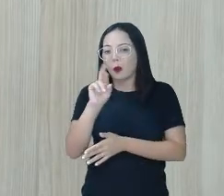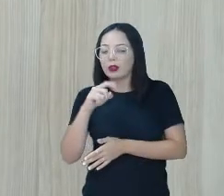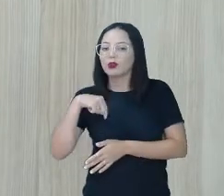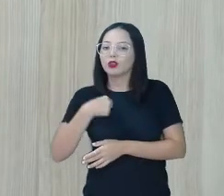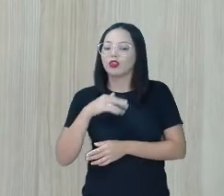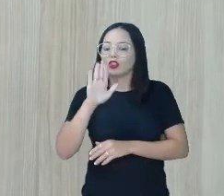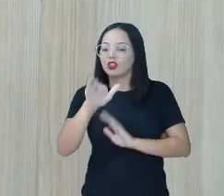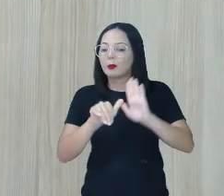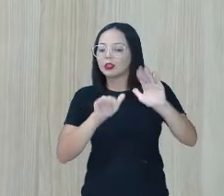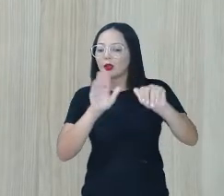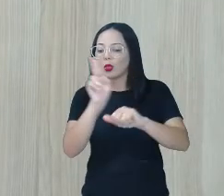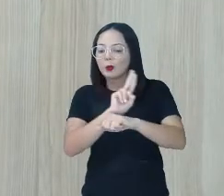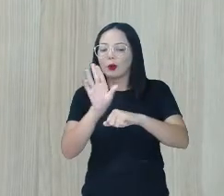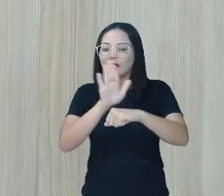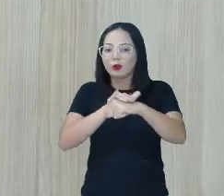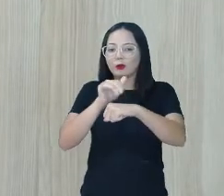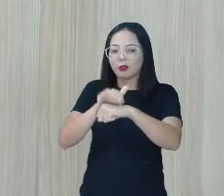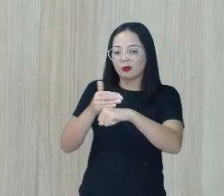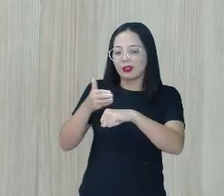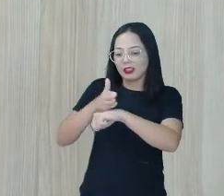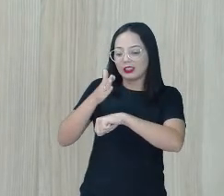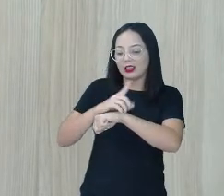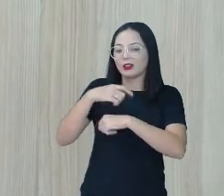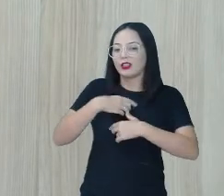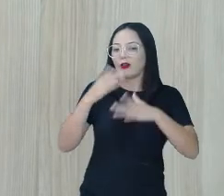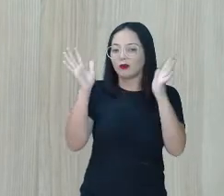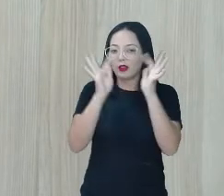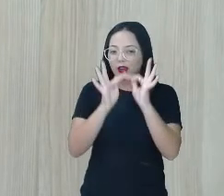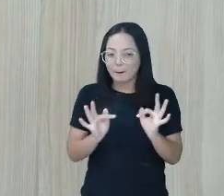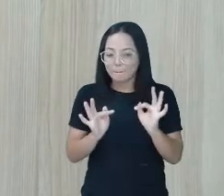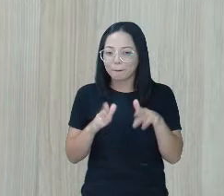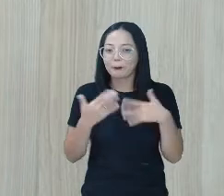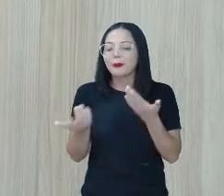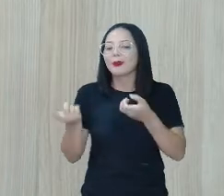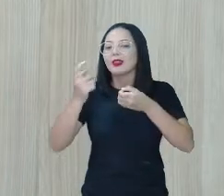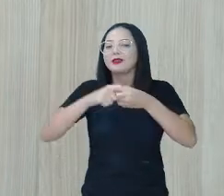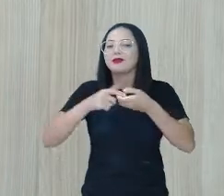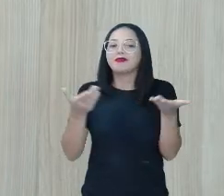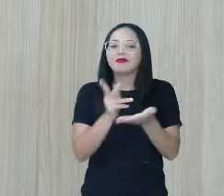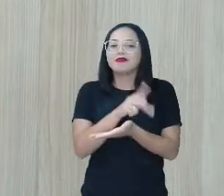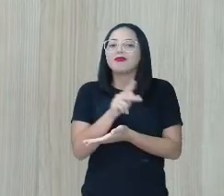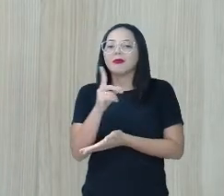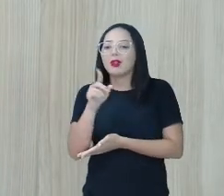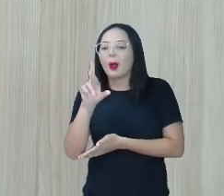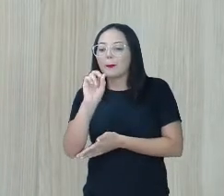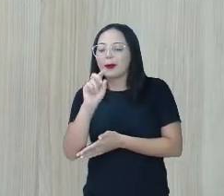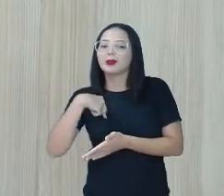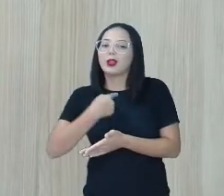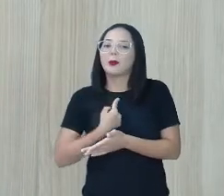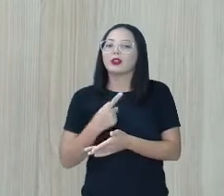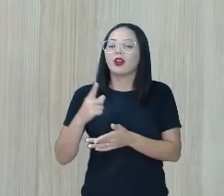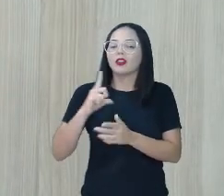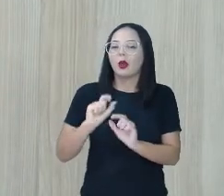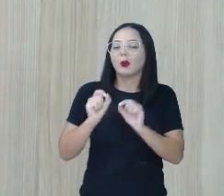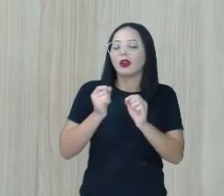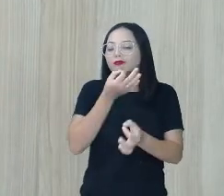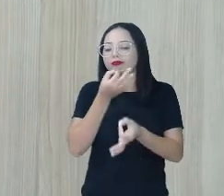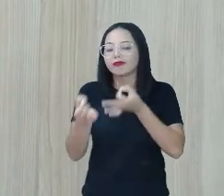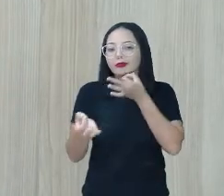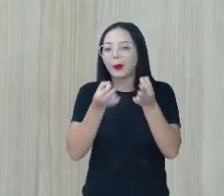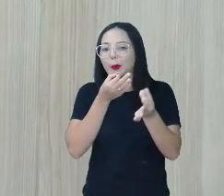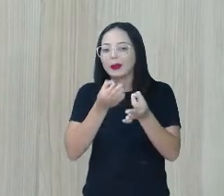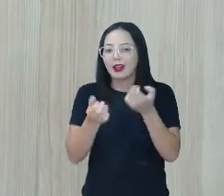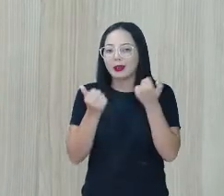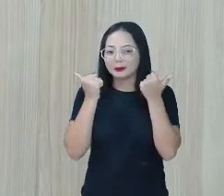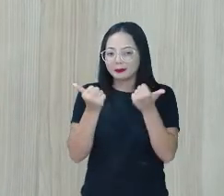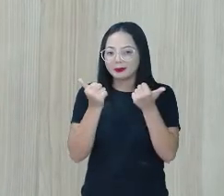faz a chamada. Quando entra aqui na aula, a gente fica bem feliz com isso. Vou voltar com o professor Pedro e daqui a pouco surge aqui com mais comentários, tá bom, gente?